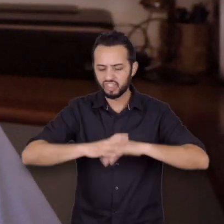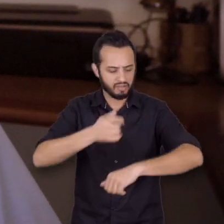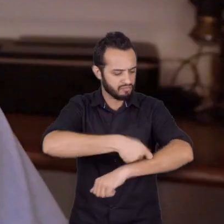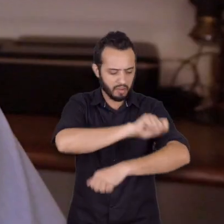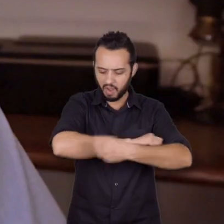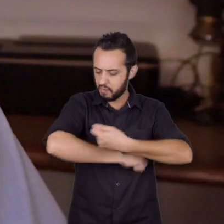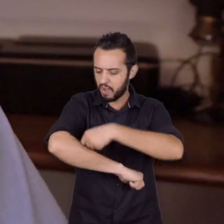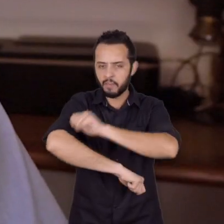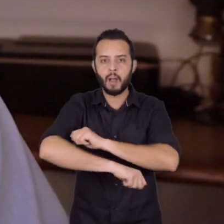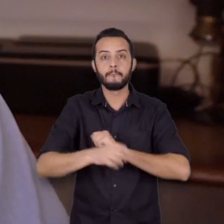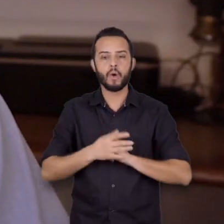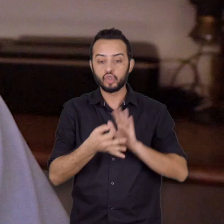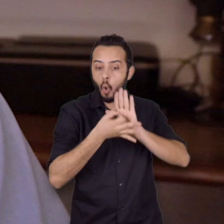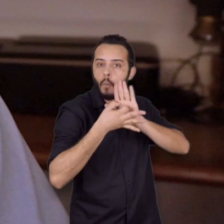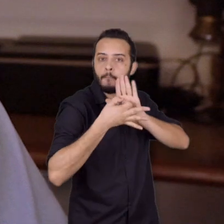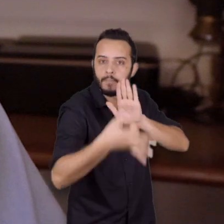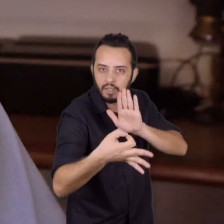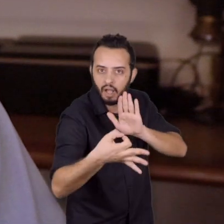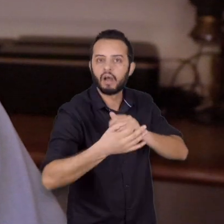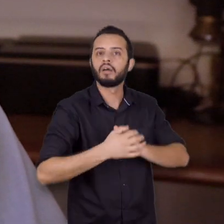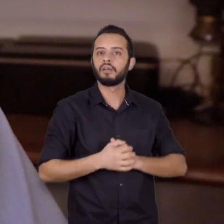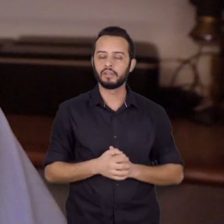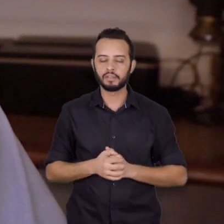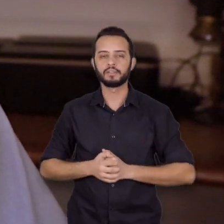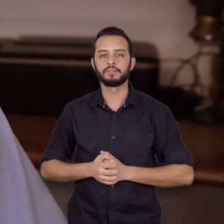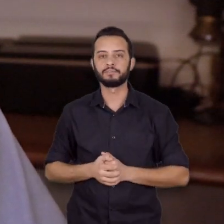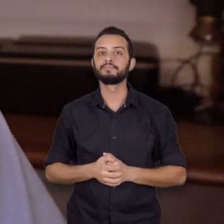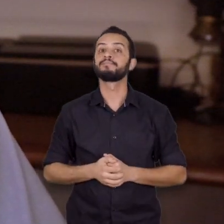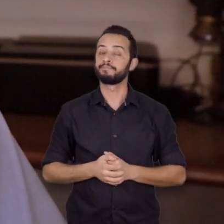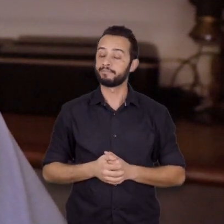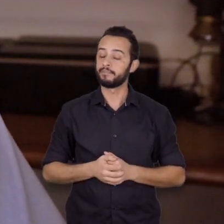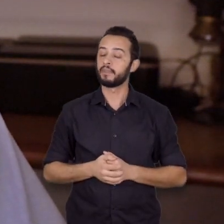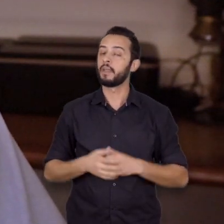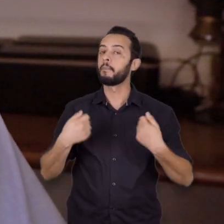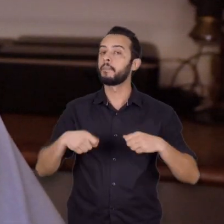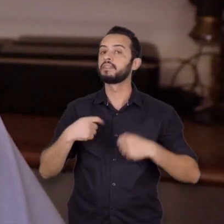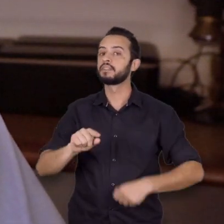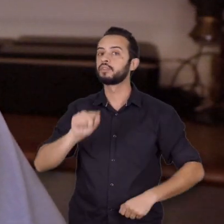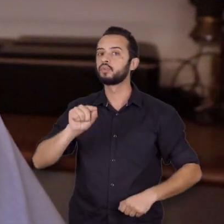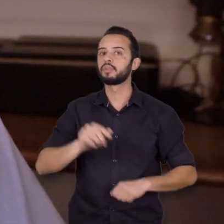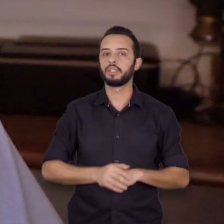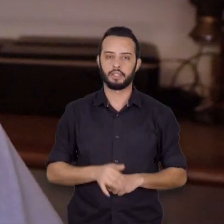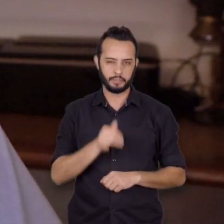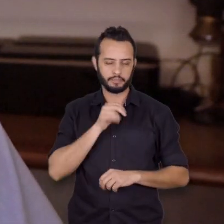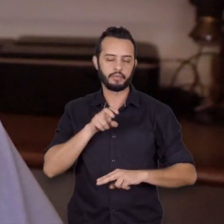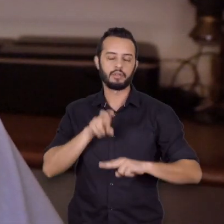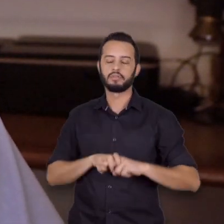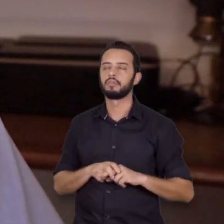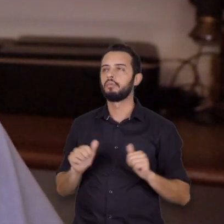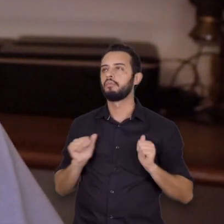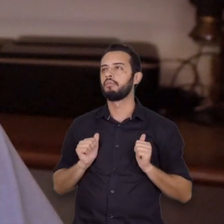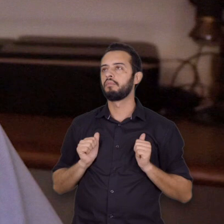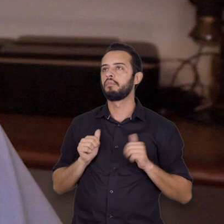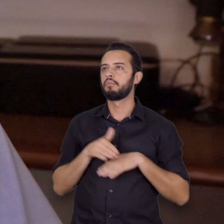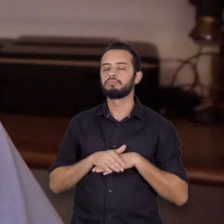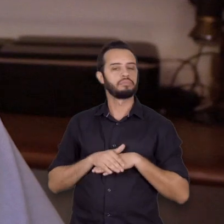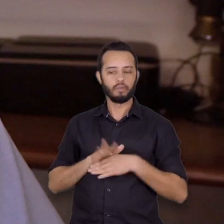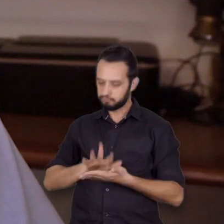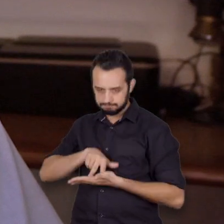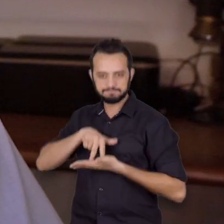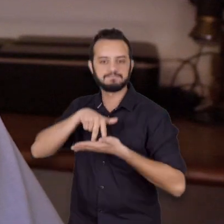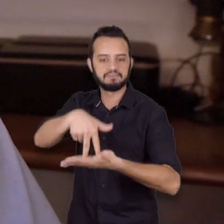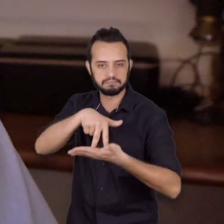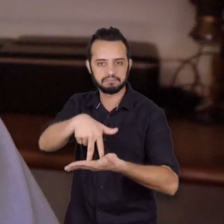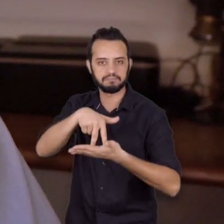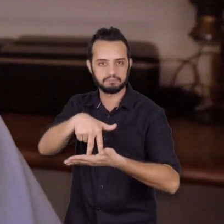podem fazer intervenções, vamos dizer assim, e isso exige que ela saia do sofá, que ela levante do sofá, que ela